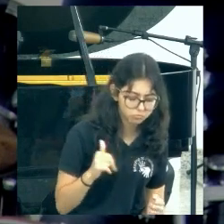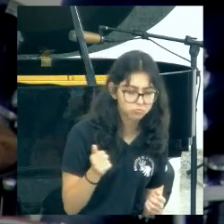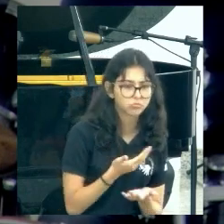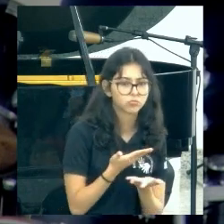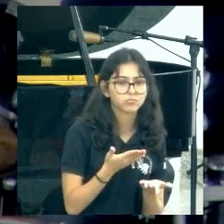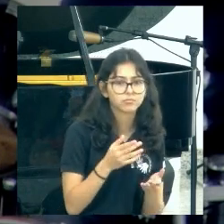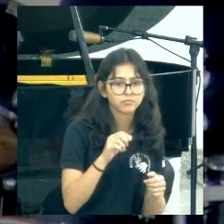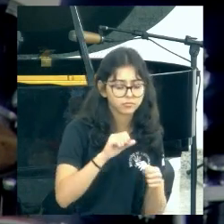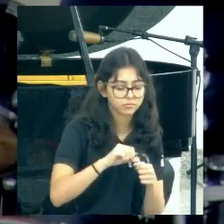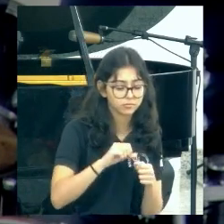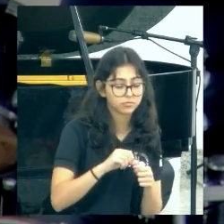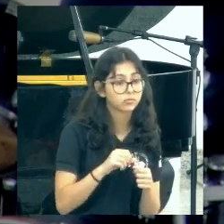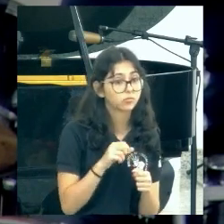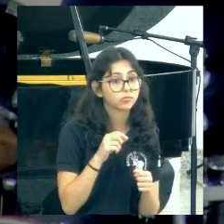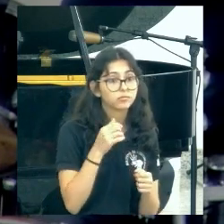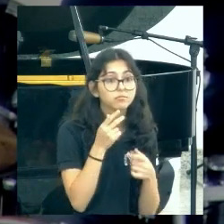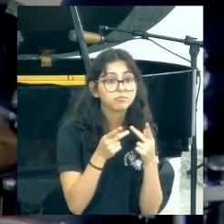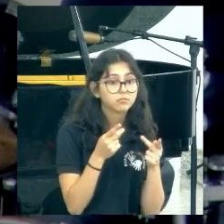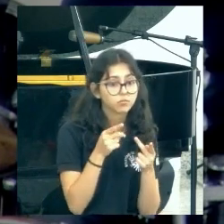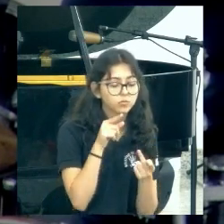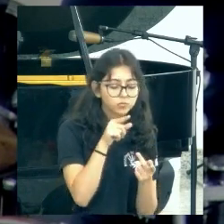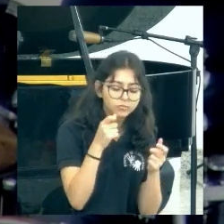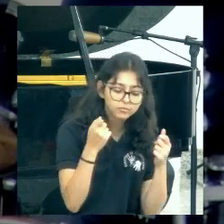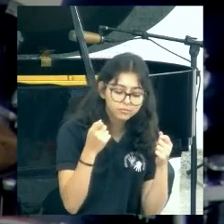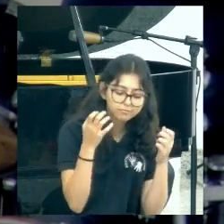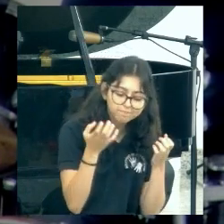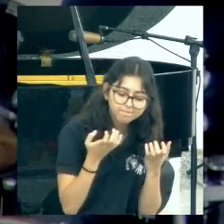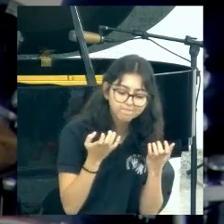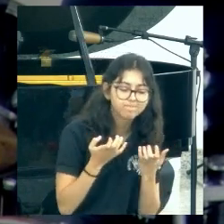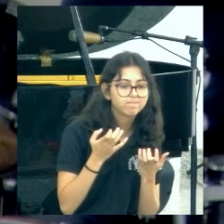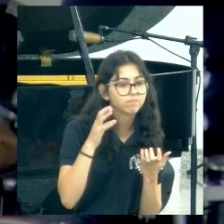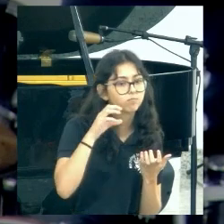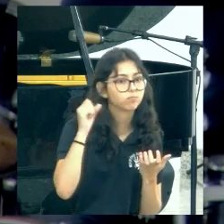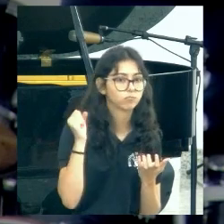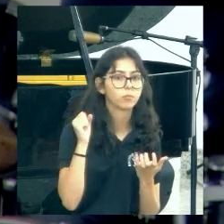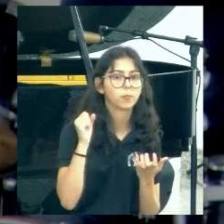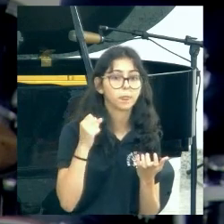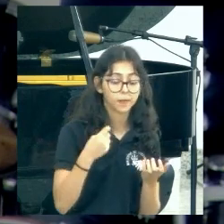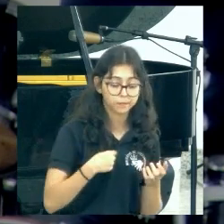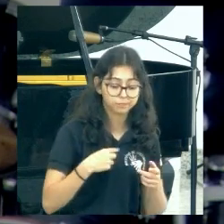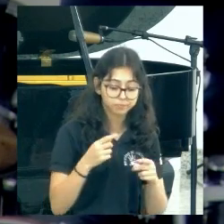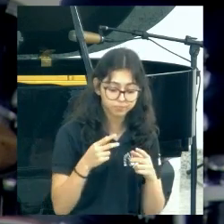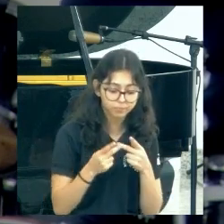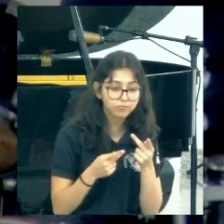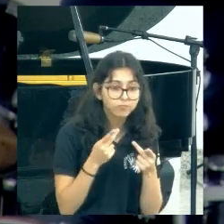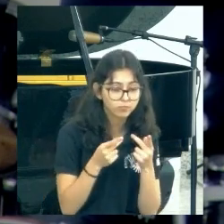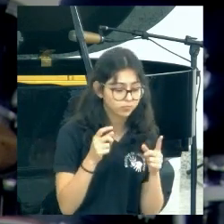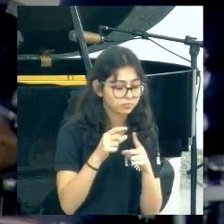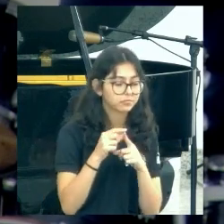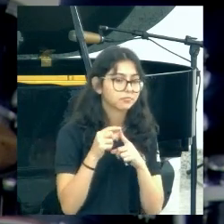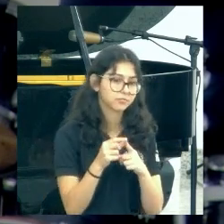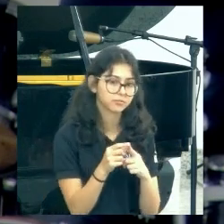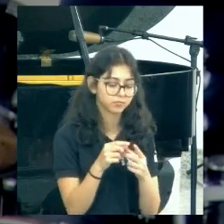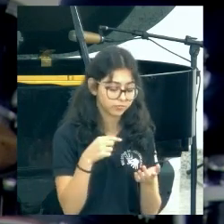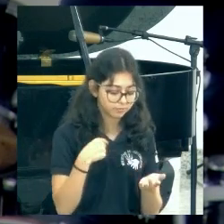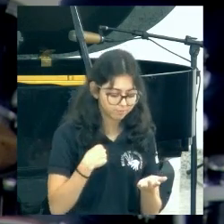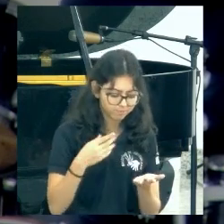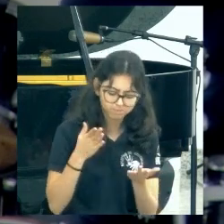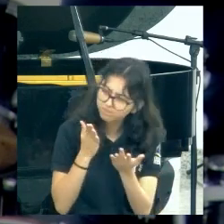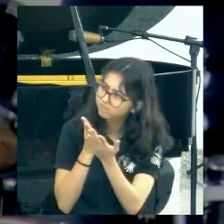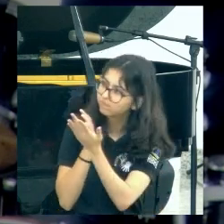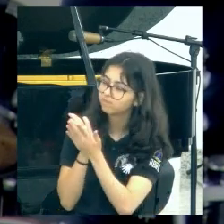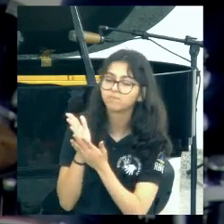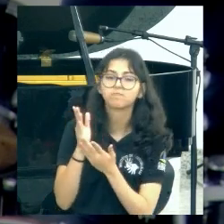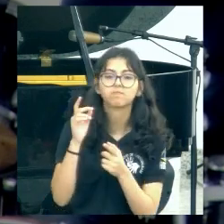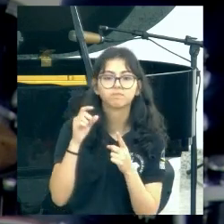aquilo que vocês queriam escutar. Todas as vezes que preguei, eu preguei aquilo que estava na palavra, eu fui fiel à palavra. E às vezes a gente paga